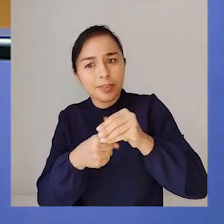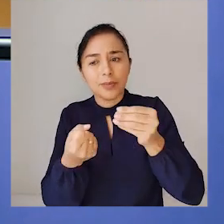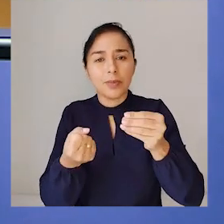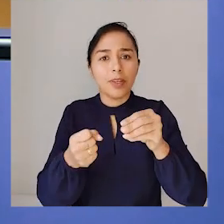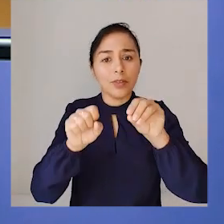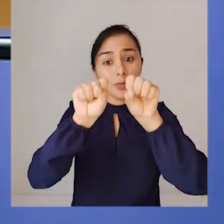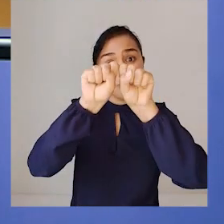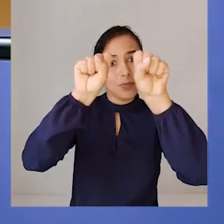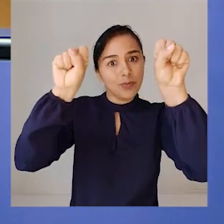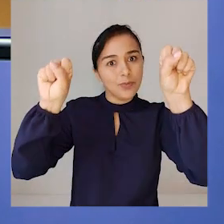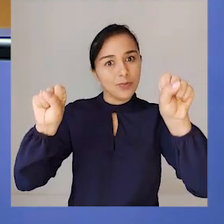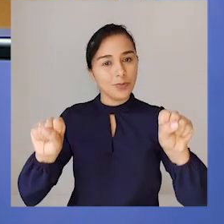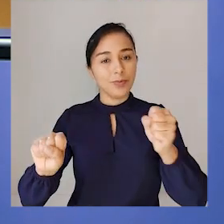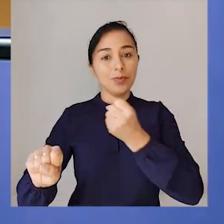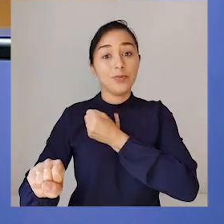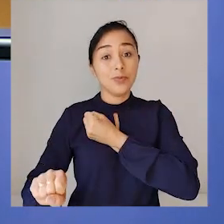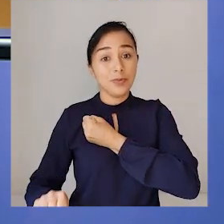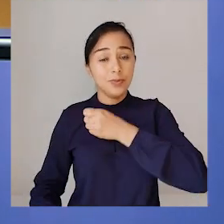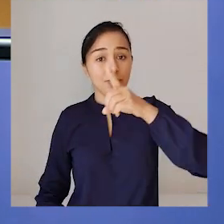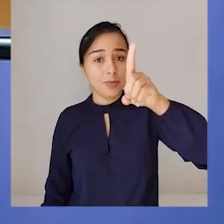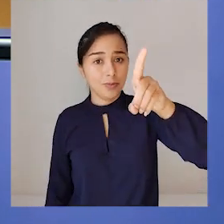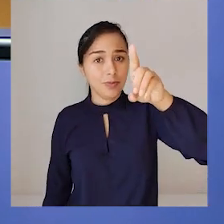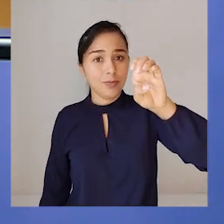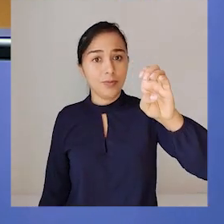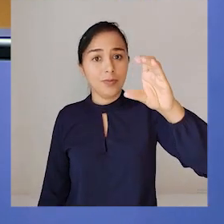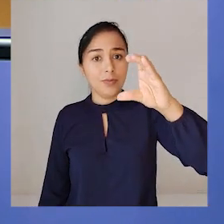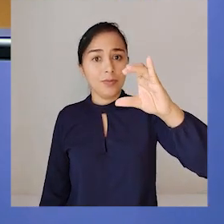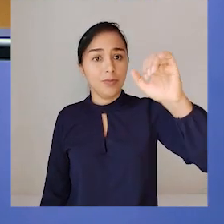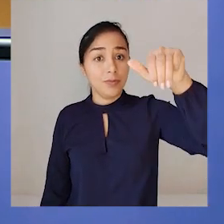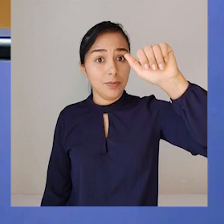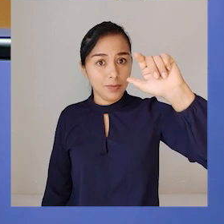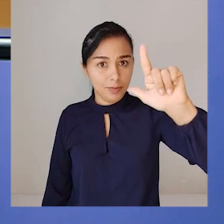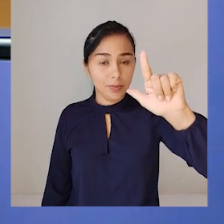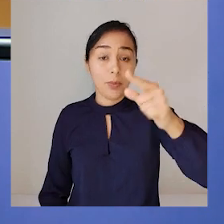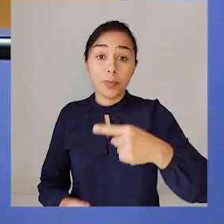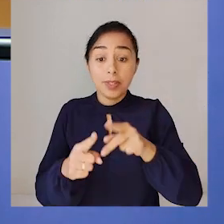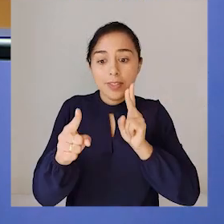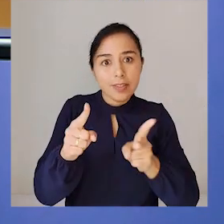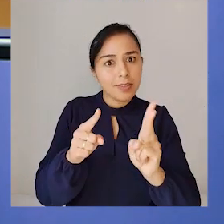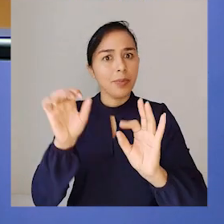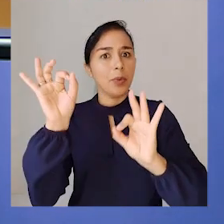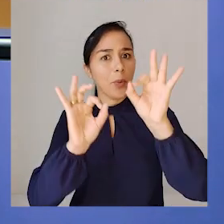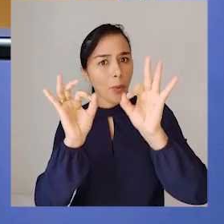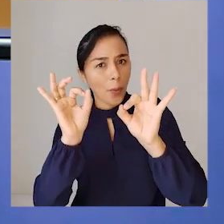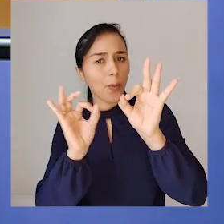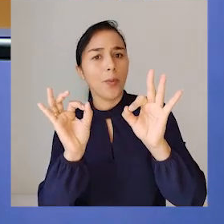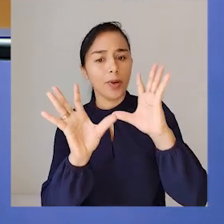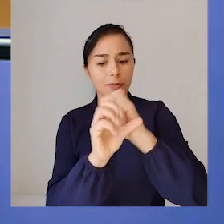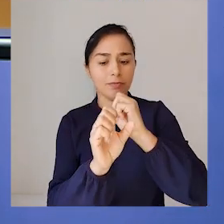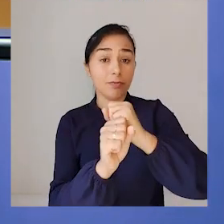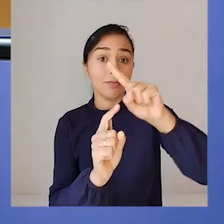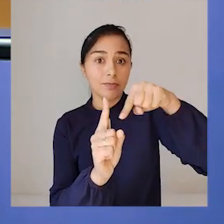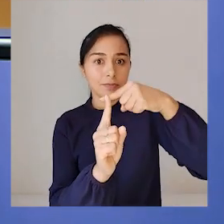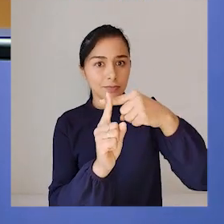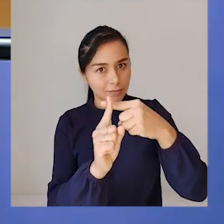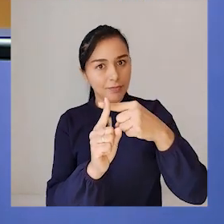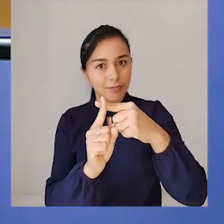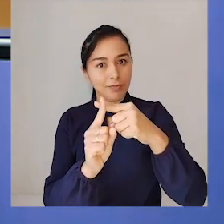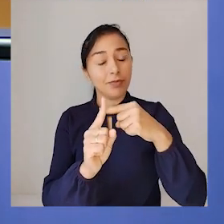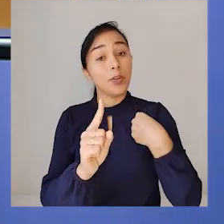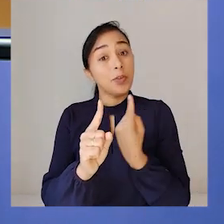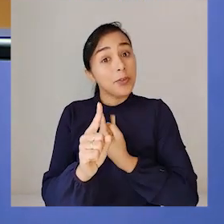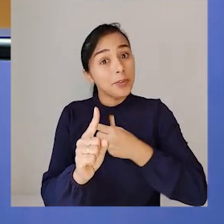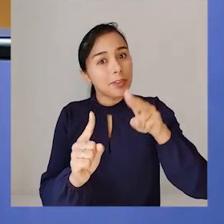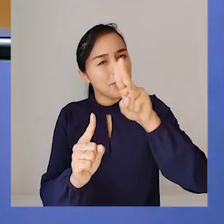de numeração decimal. Todas as vezes que nós organizamos uma contínua de mais, nós estamos